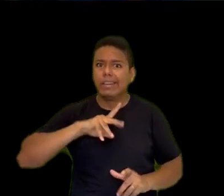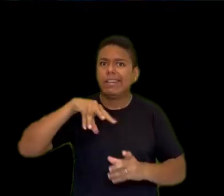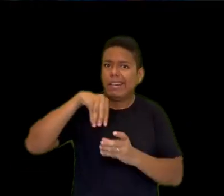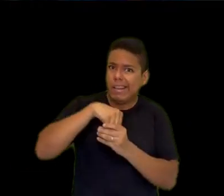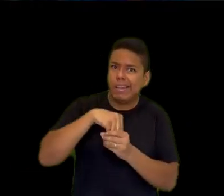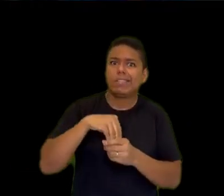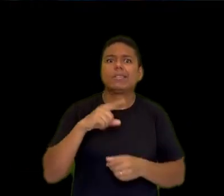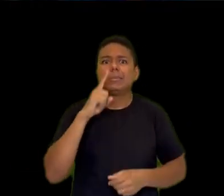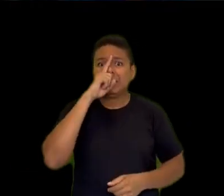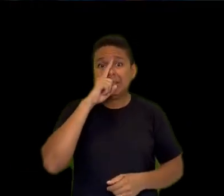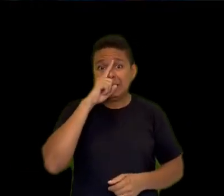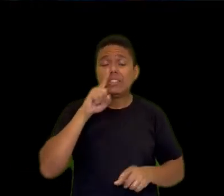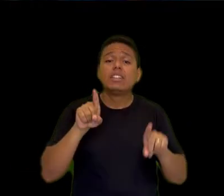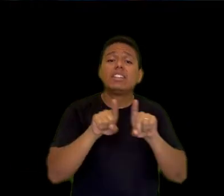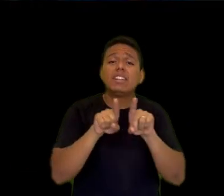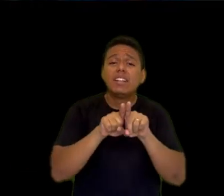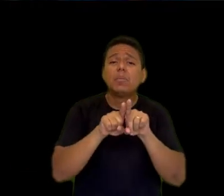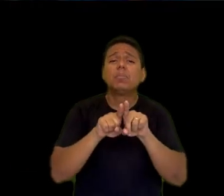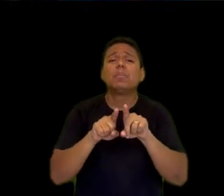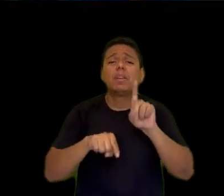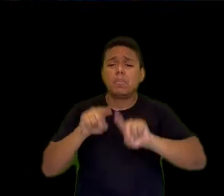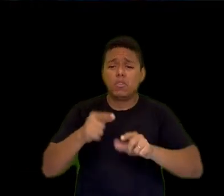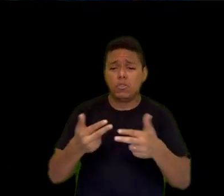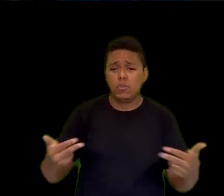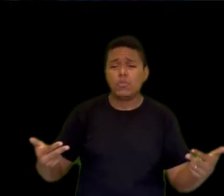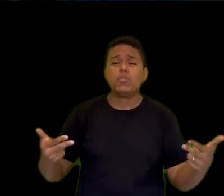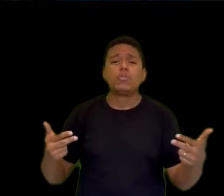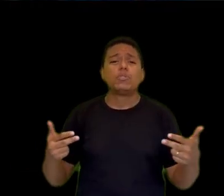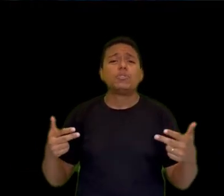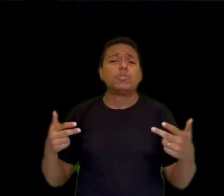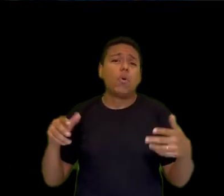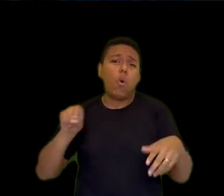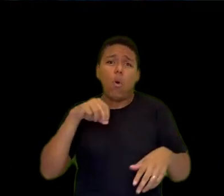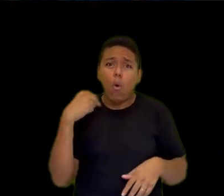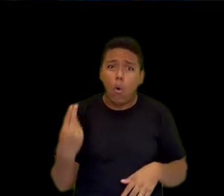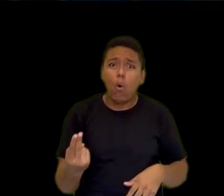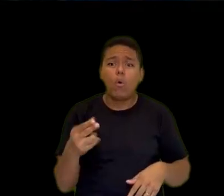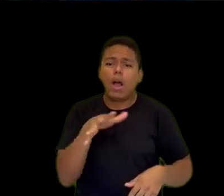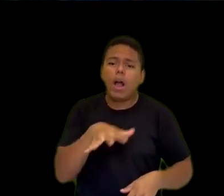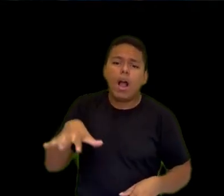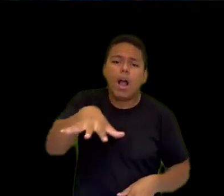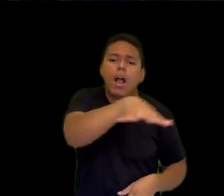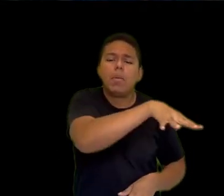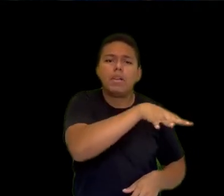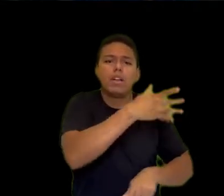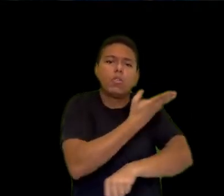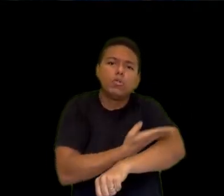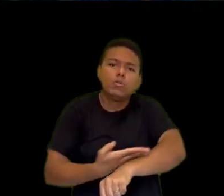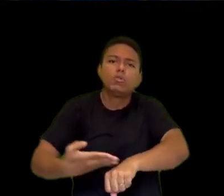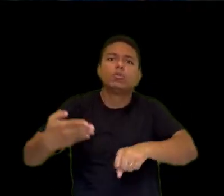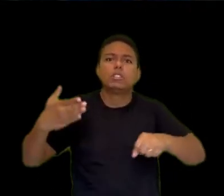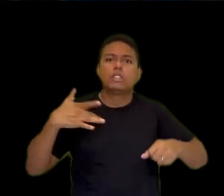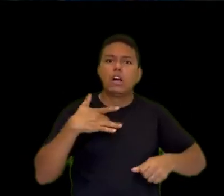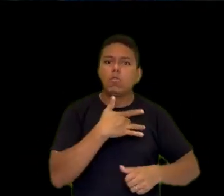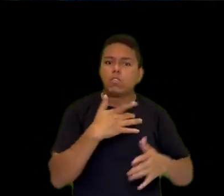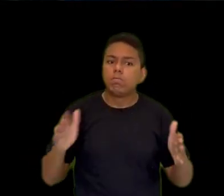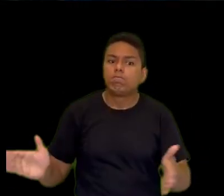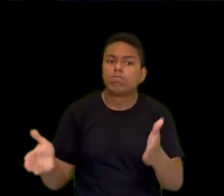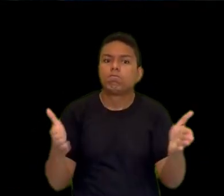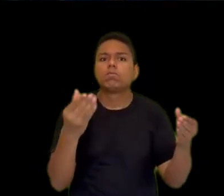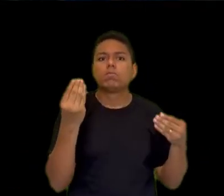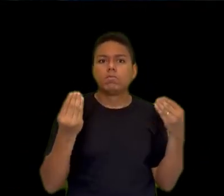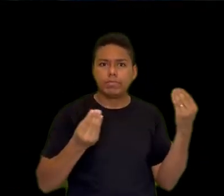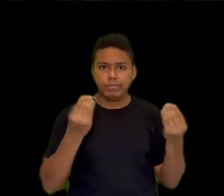e práticas saudáveis. Pensando aí principalmente nos ambientes onde eu tenho um trabalhador atrás de cada linha